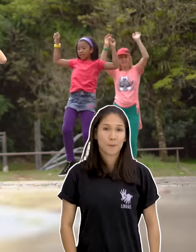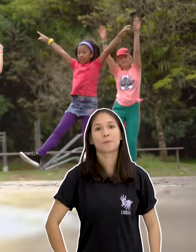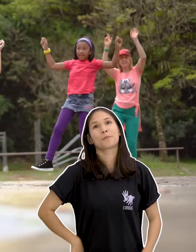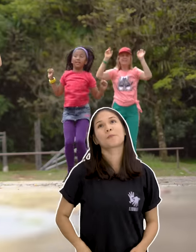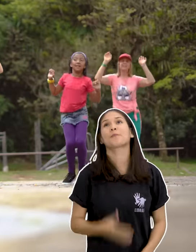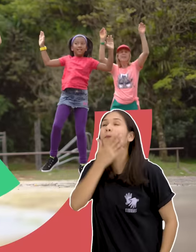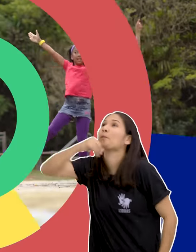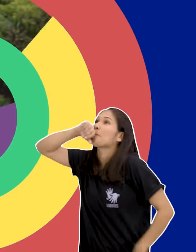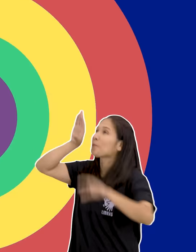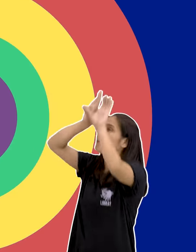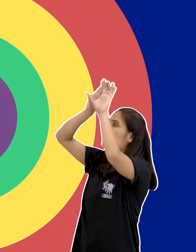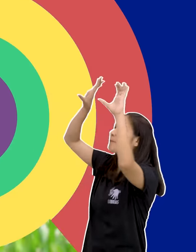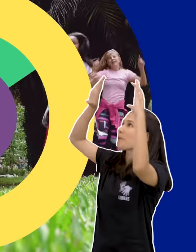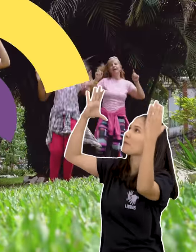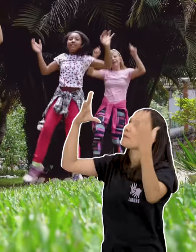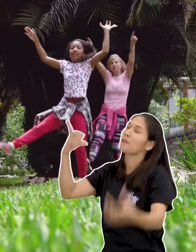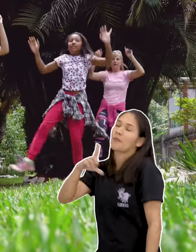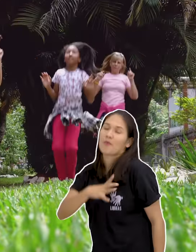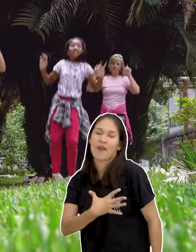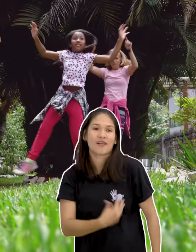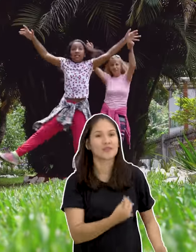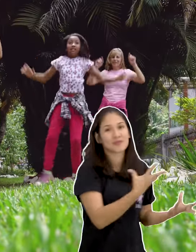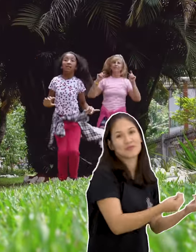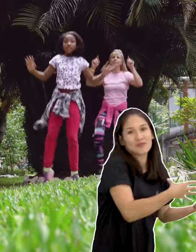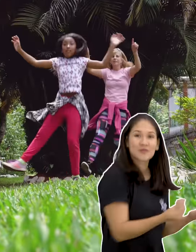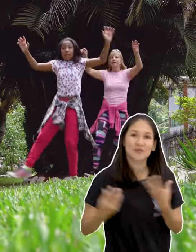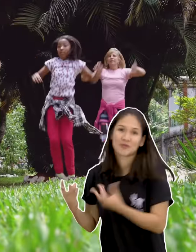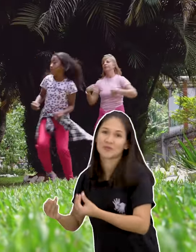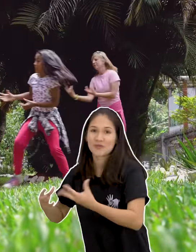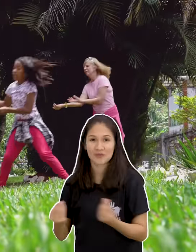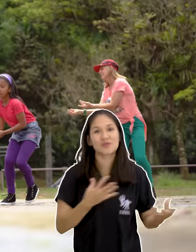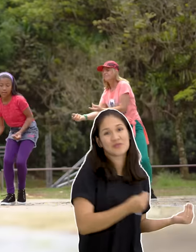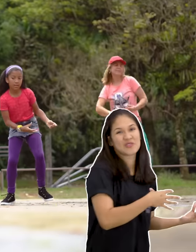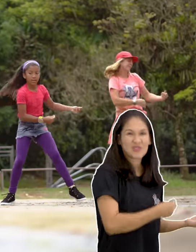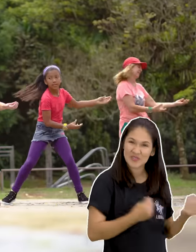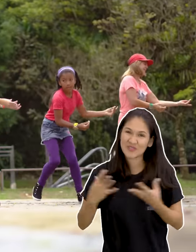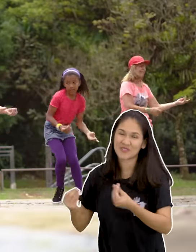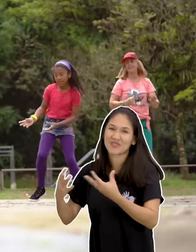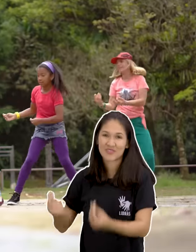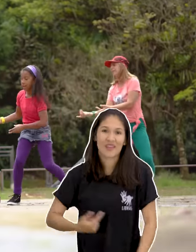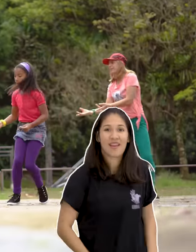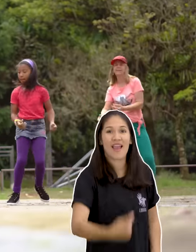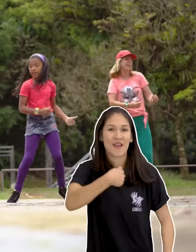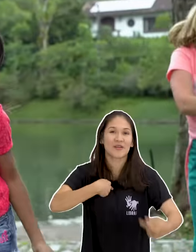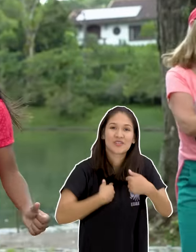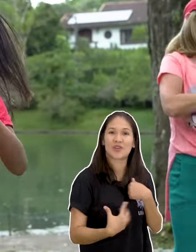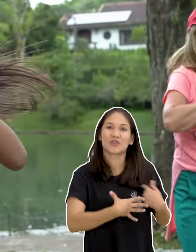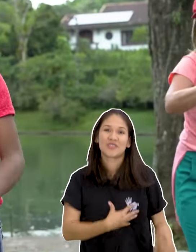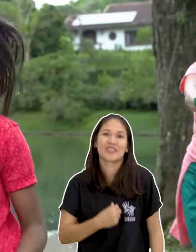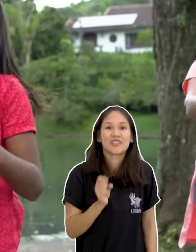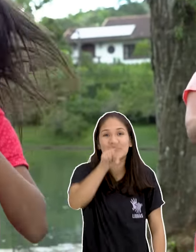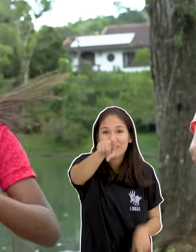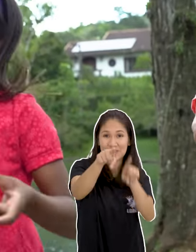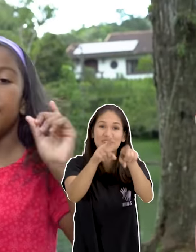direita. Papai do céu tem muitos filhos. Muitos filhos ele tem. Eu